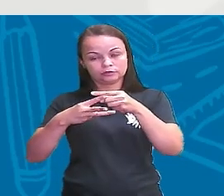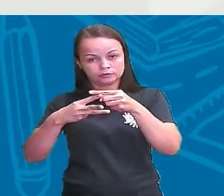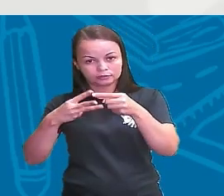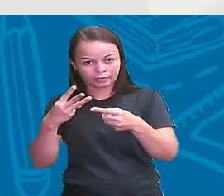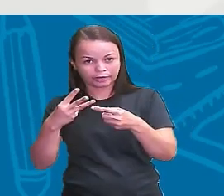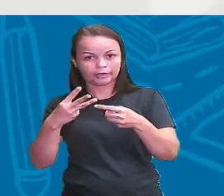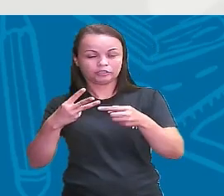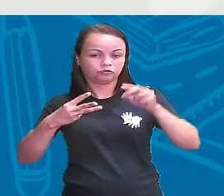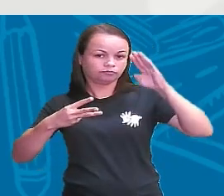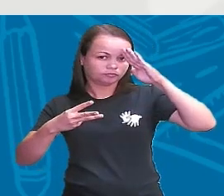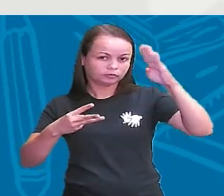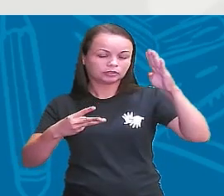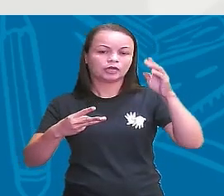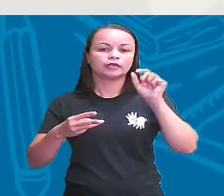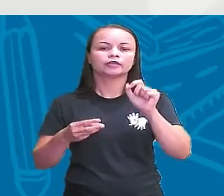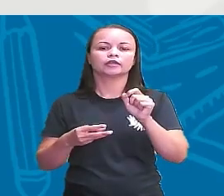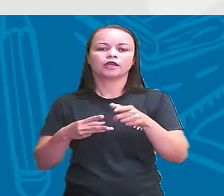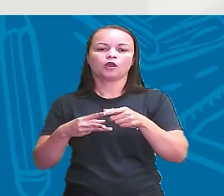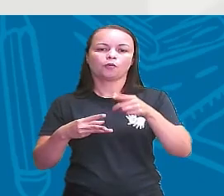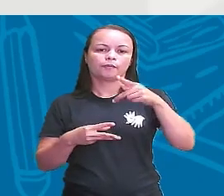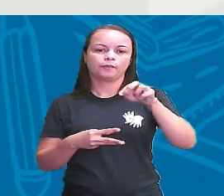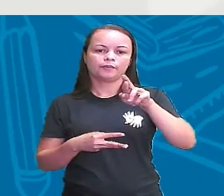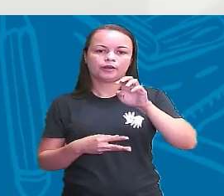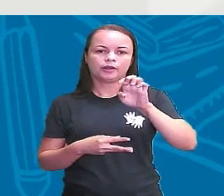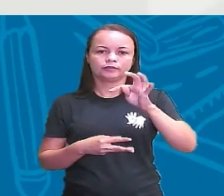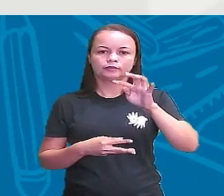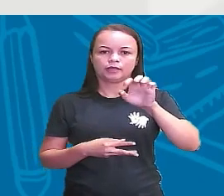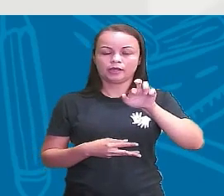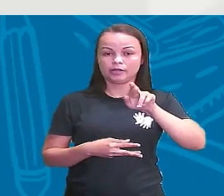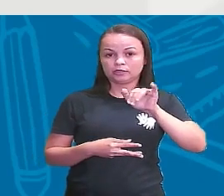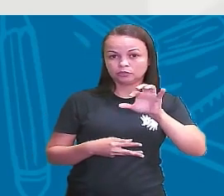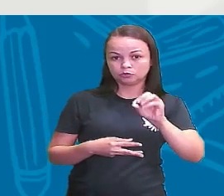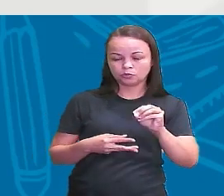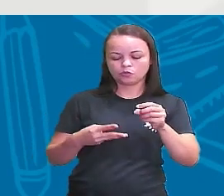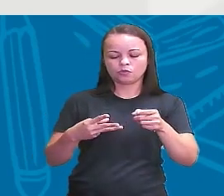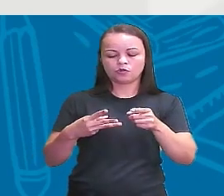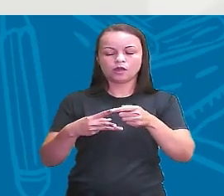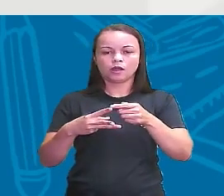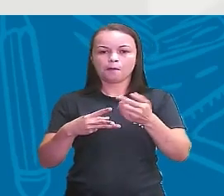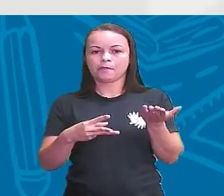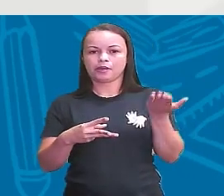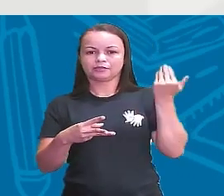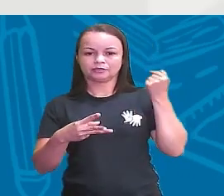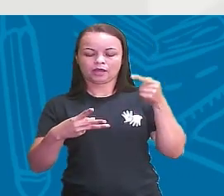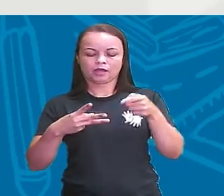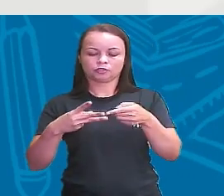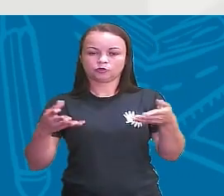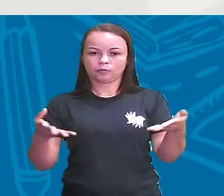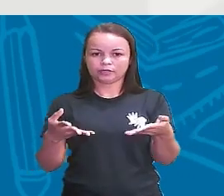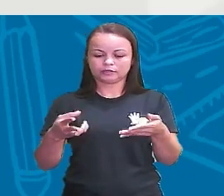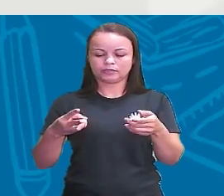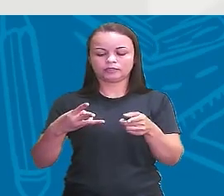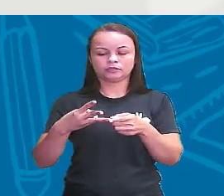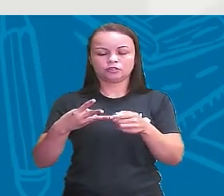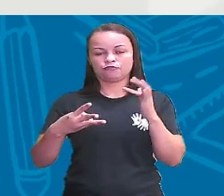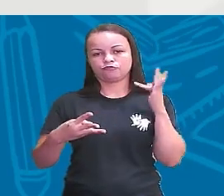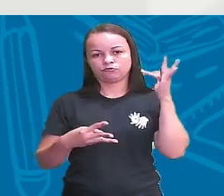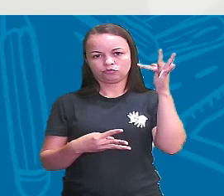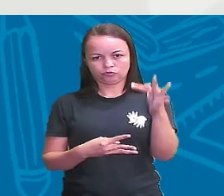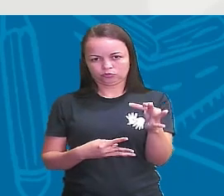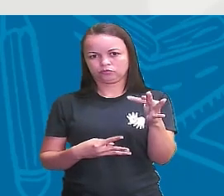né? Que é o pretérito, presente e o futuro, que são os 3 principais tempos